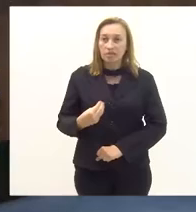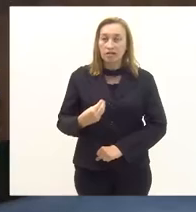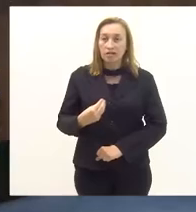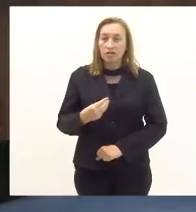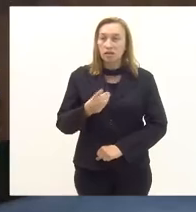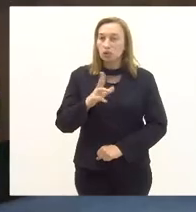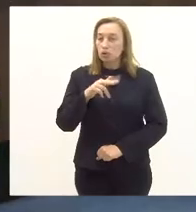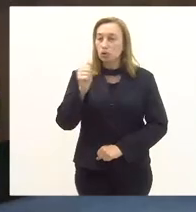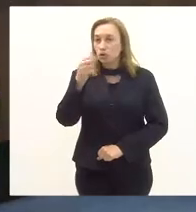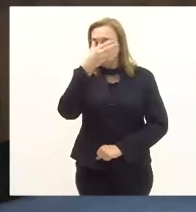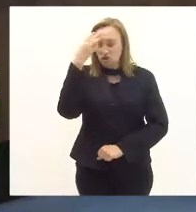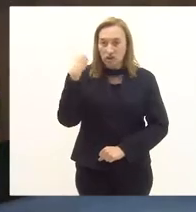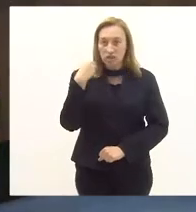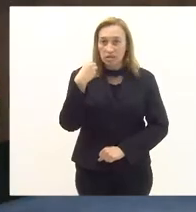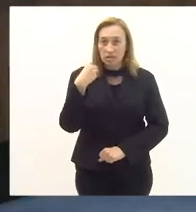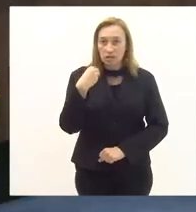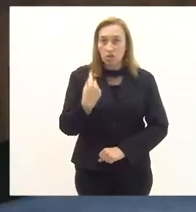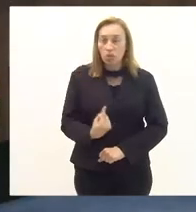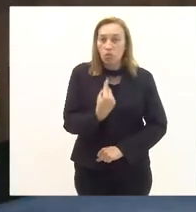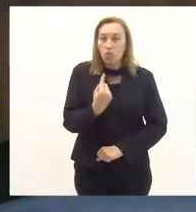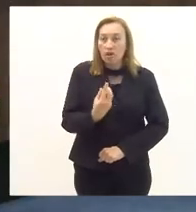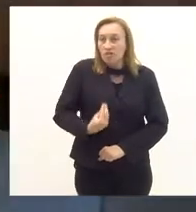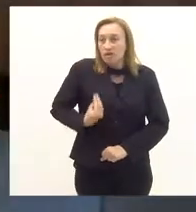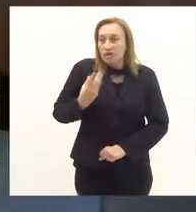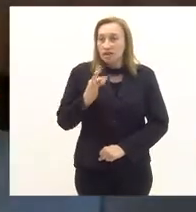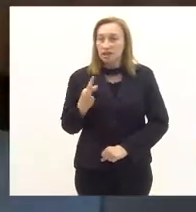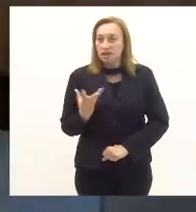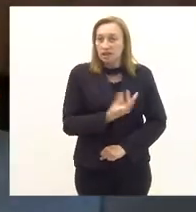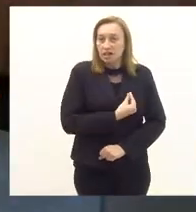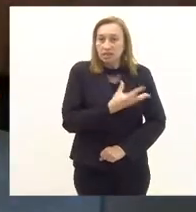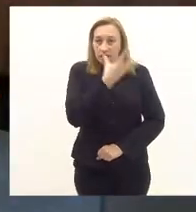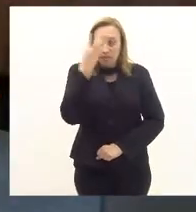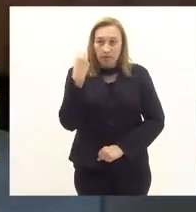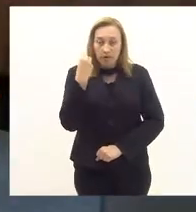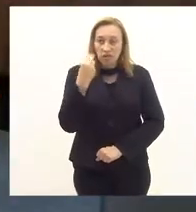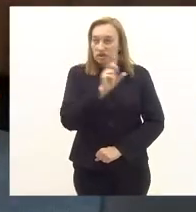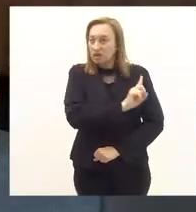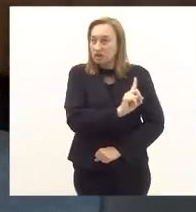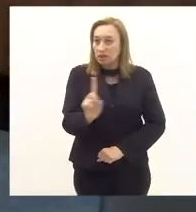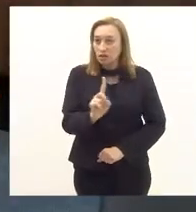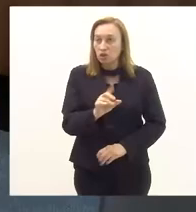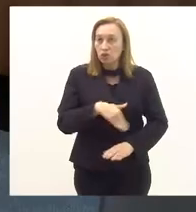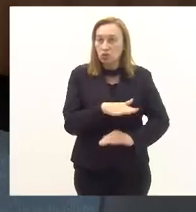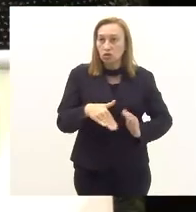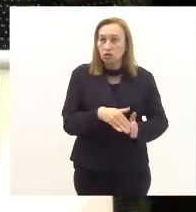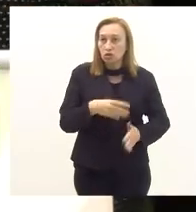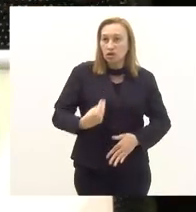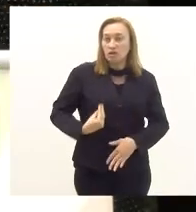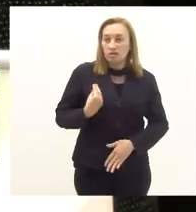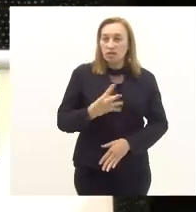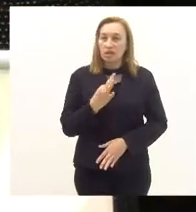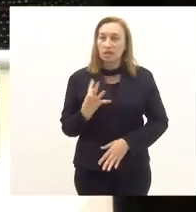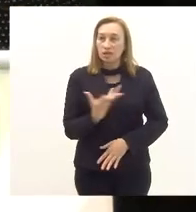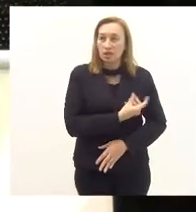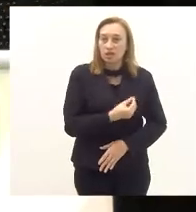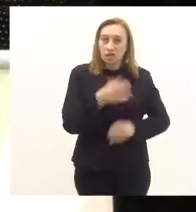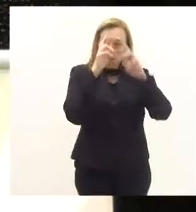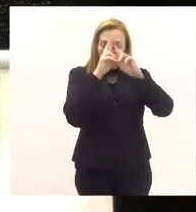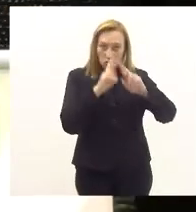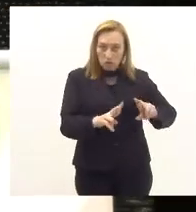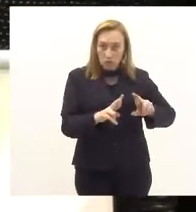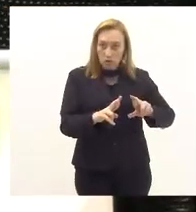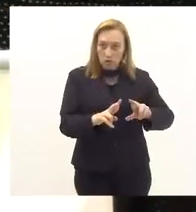apagada. Nenhuma vida trans pode ser apagada. Toda vida trans merece ser respeitada